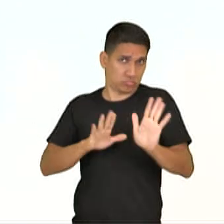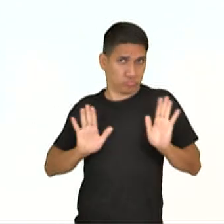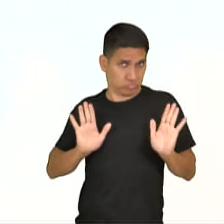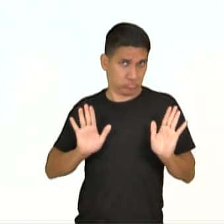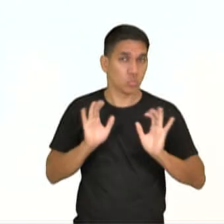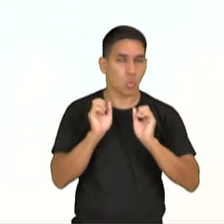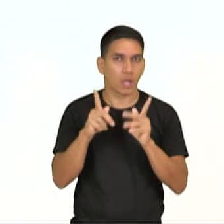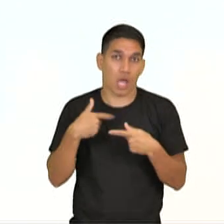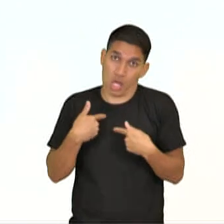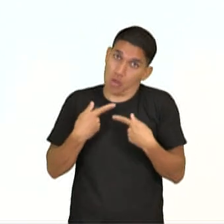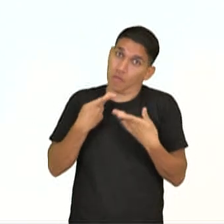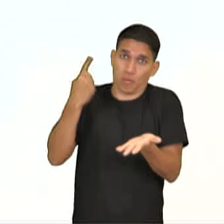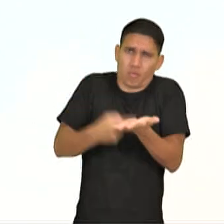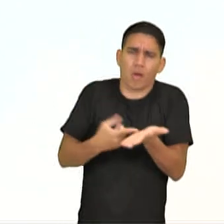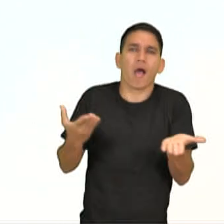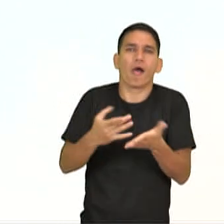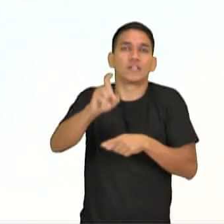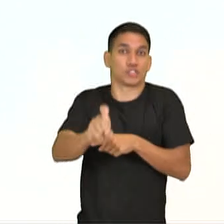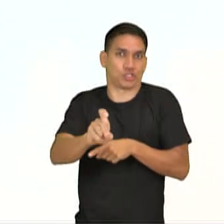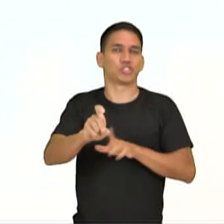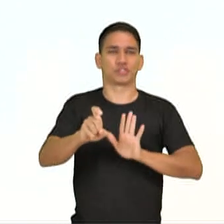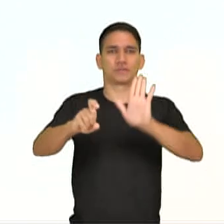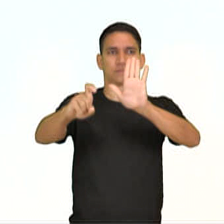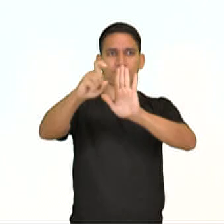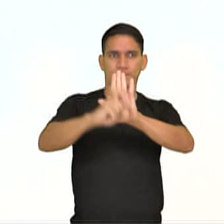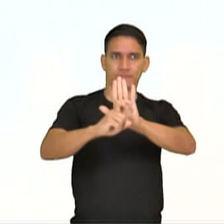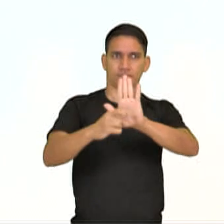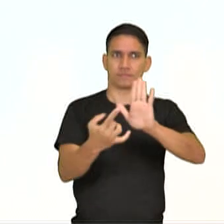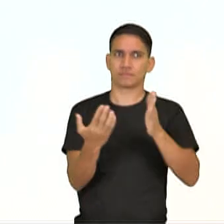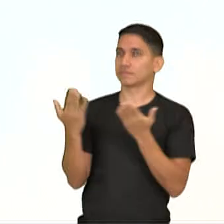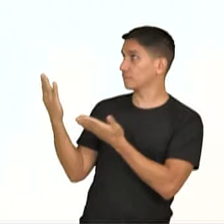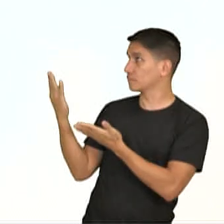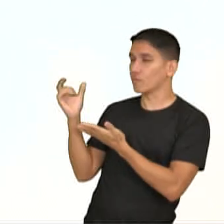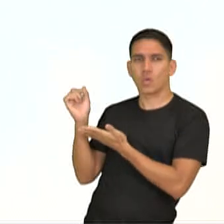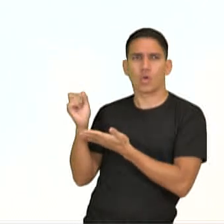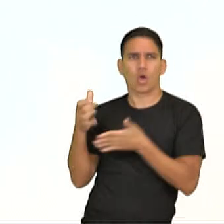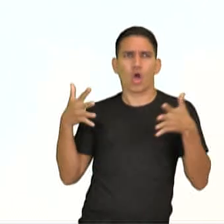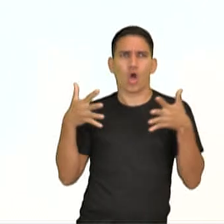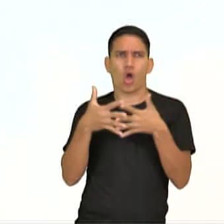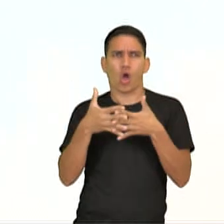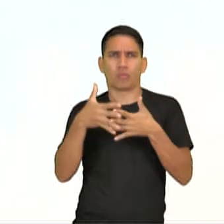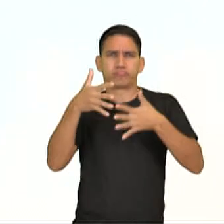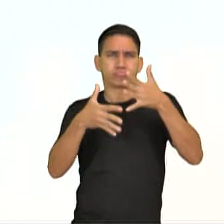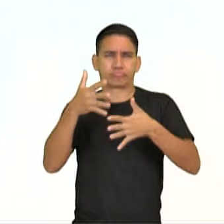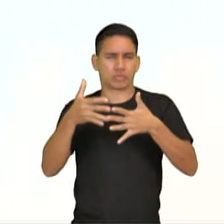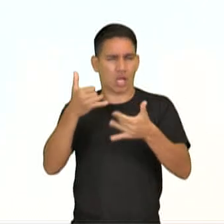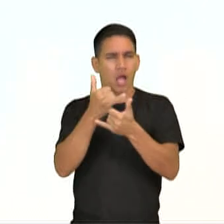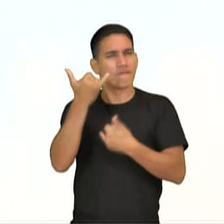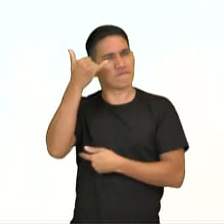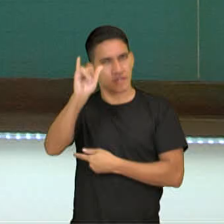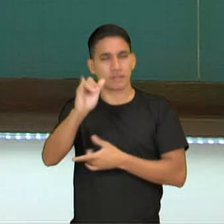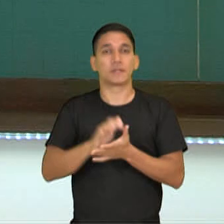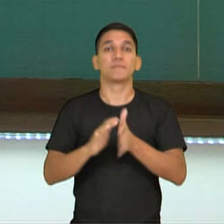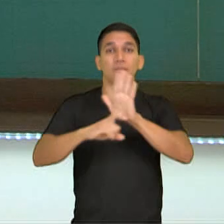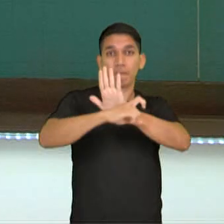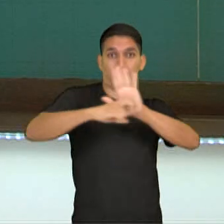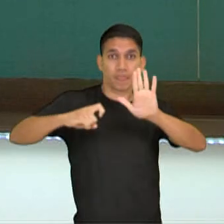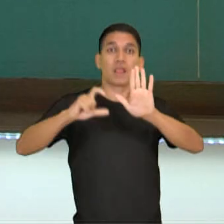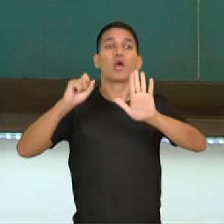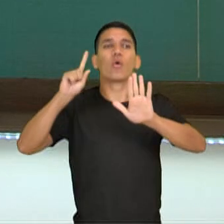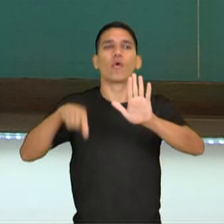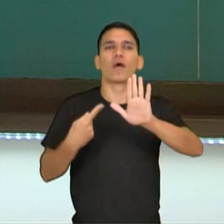estou falando do ângulo x, tá? Então para não ficar confuso, né, com o eixo x aqui. Então a gente define